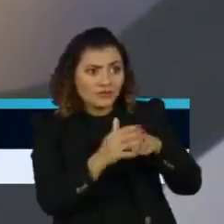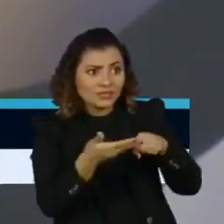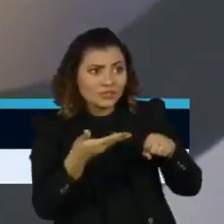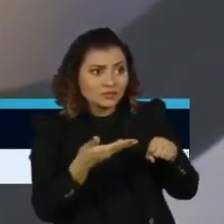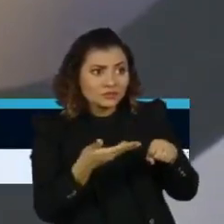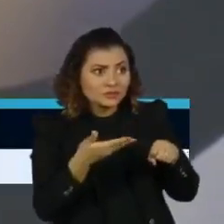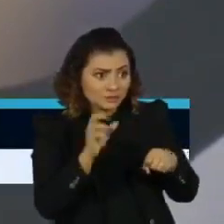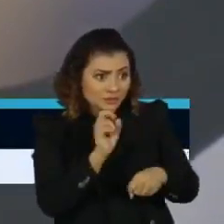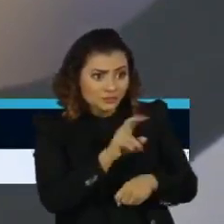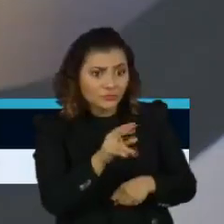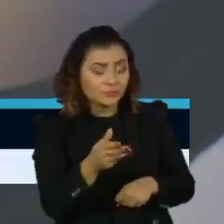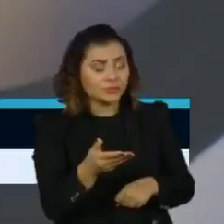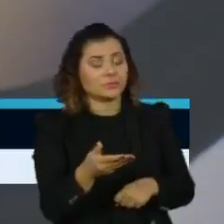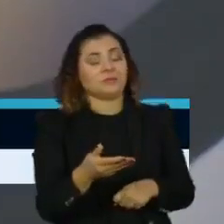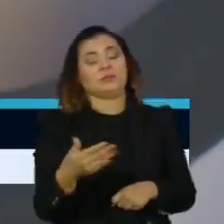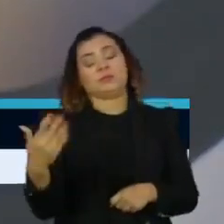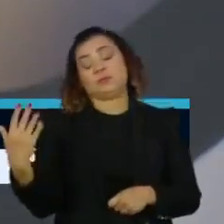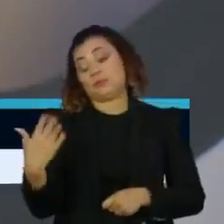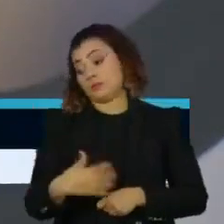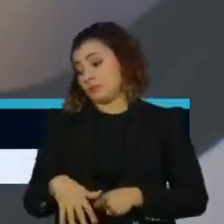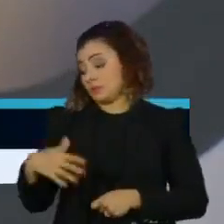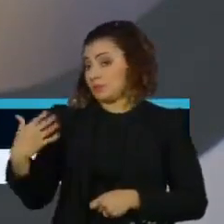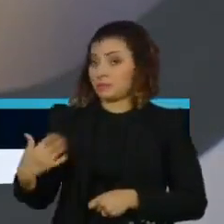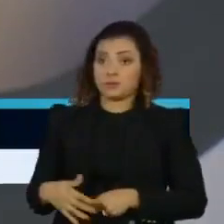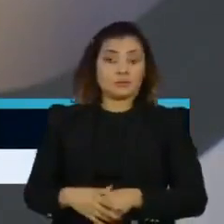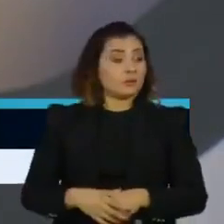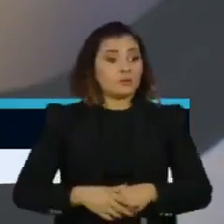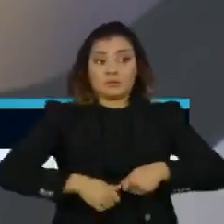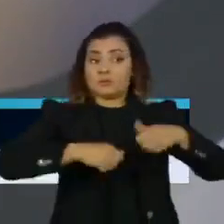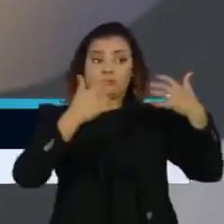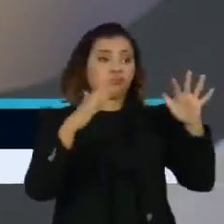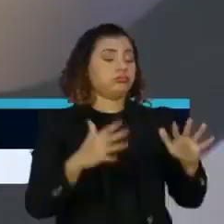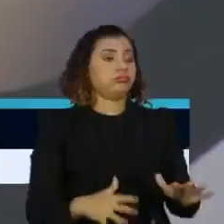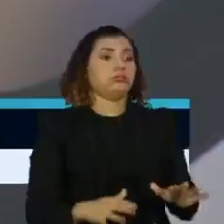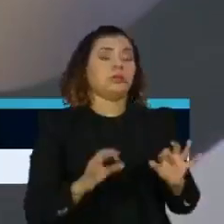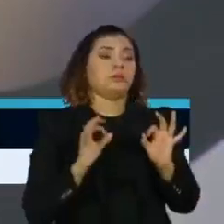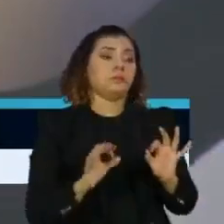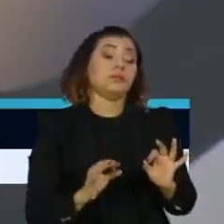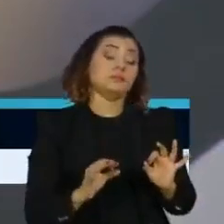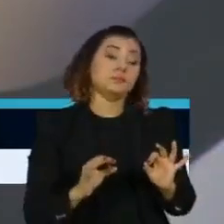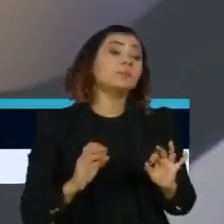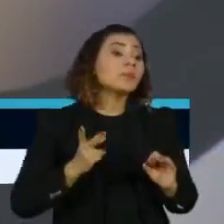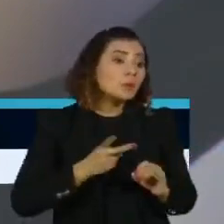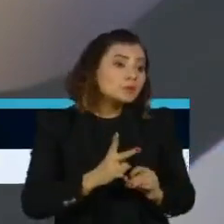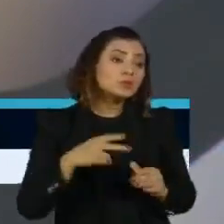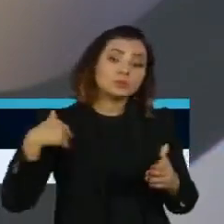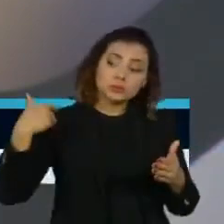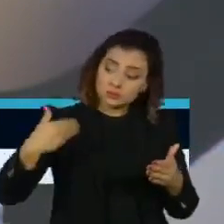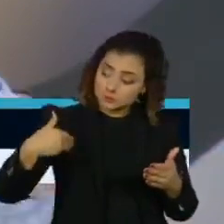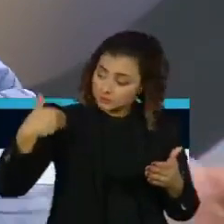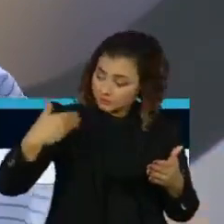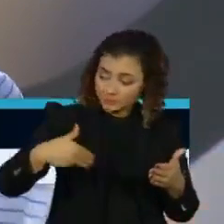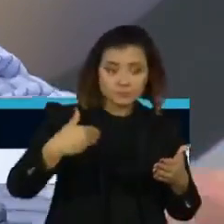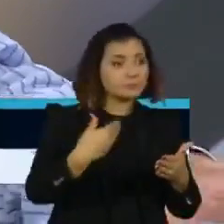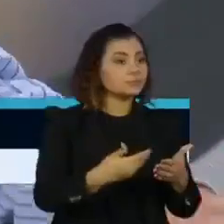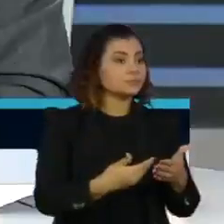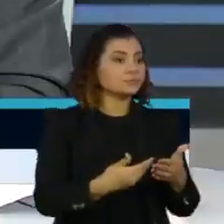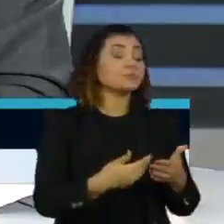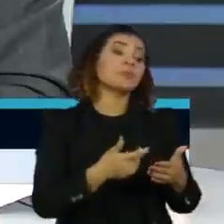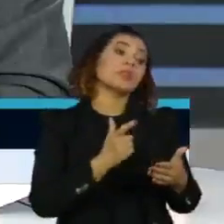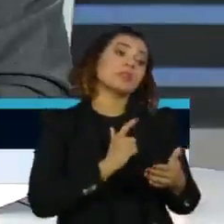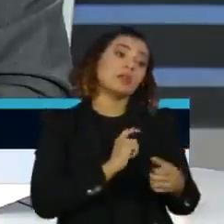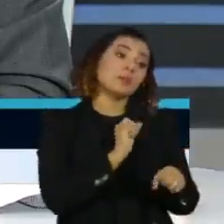ao arrepio de Mia foram tão desastrosas que isso continua então é que